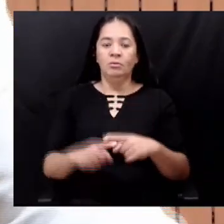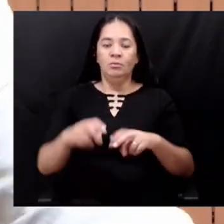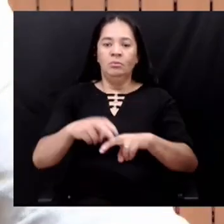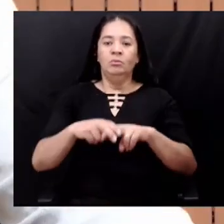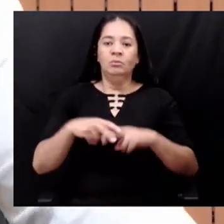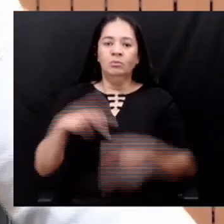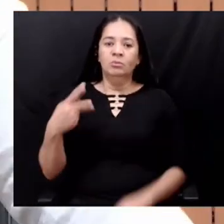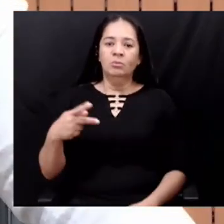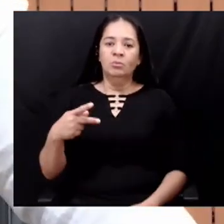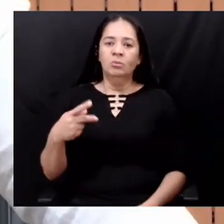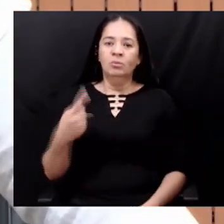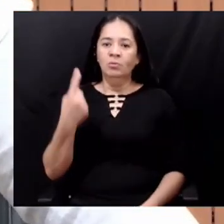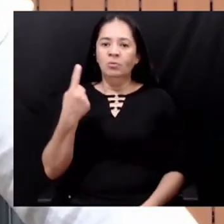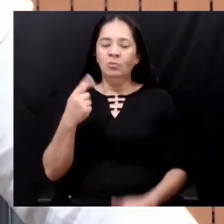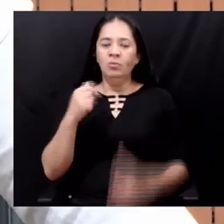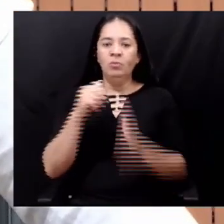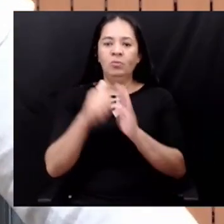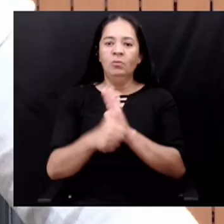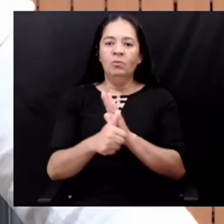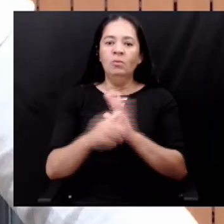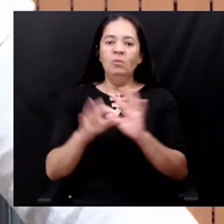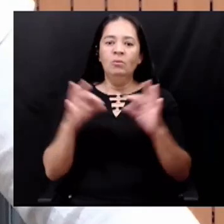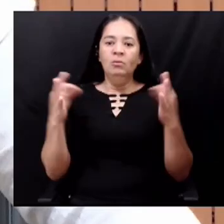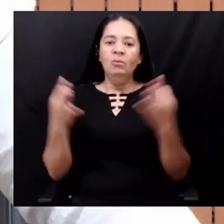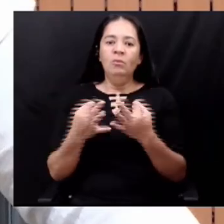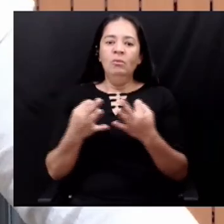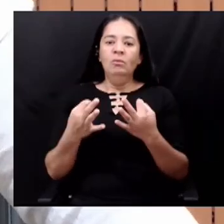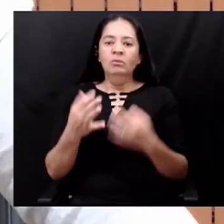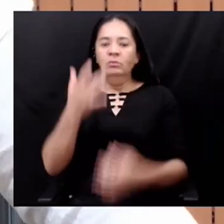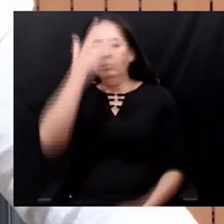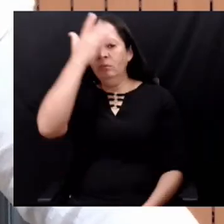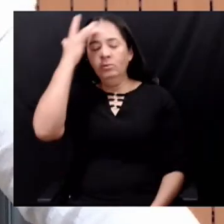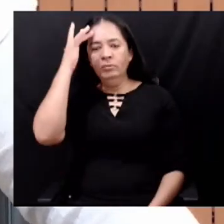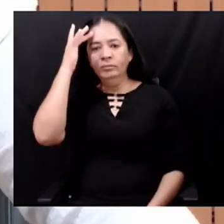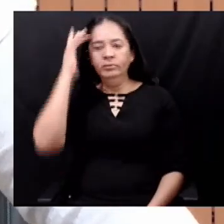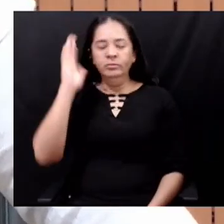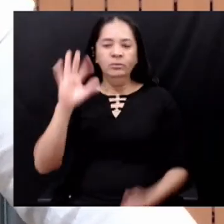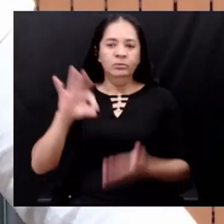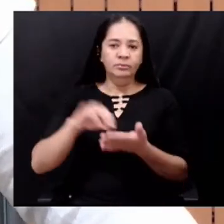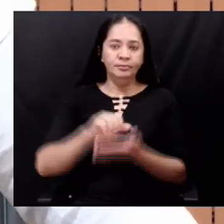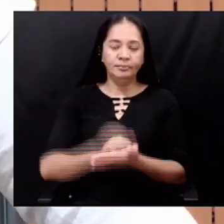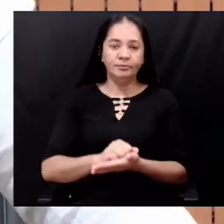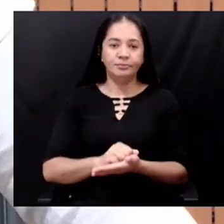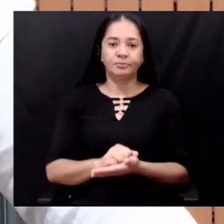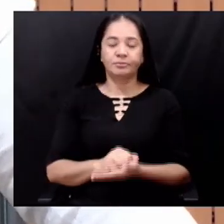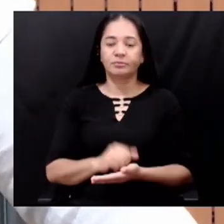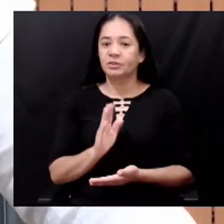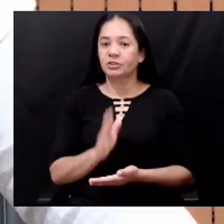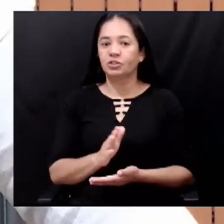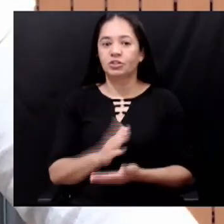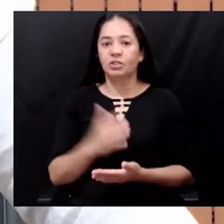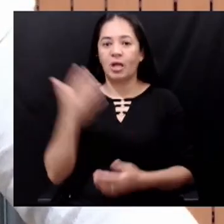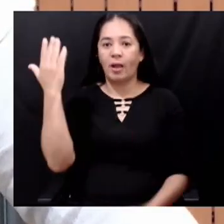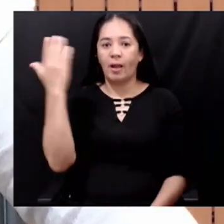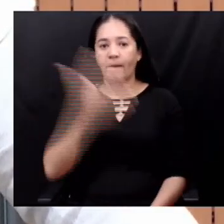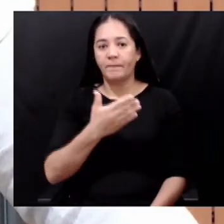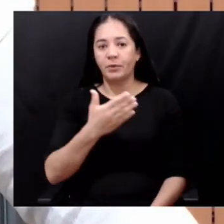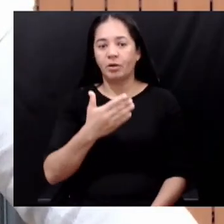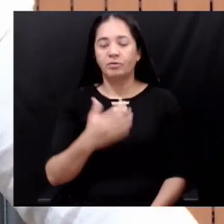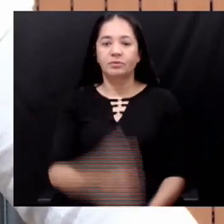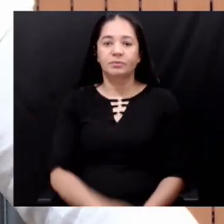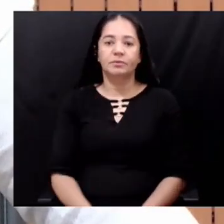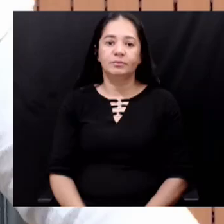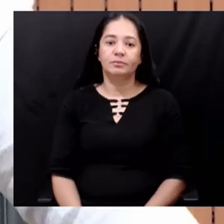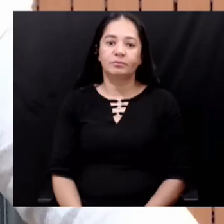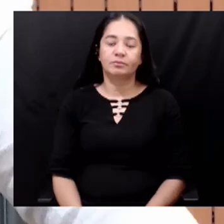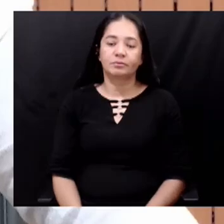vez a família, a pessoa, o CPF, inscrito no CAD único, já é uma comprovação de baixa renda, né? Então, esse é um